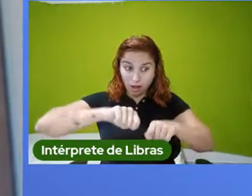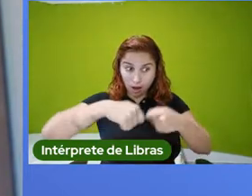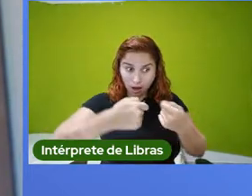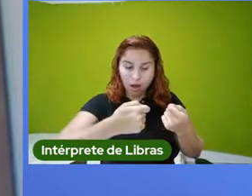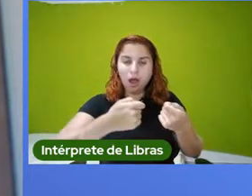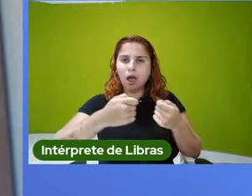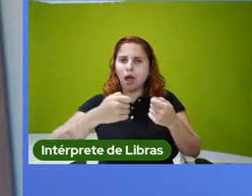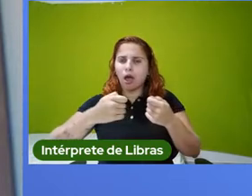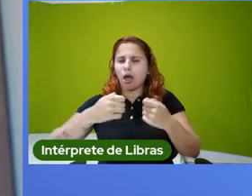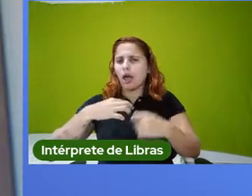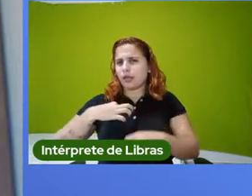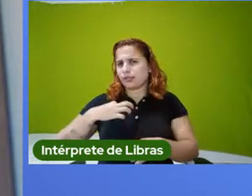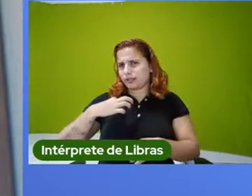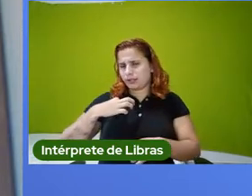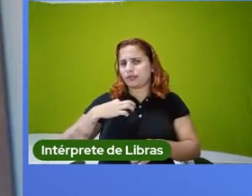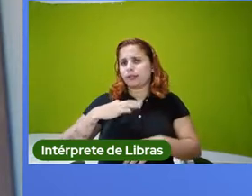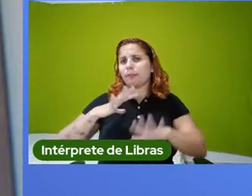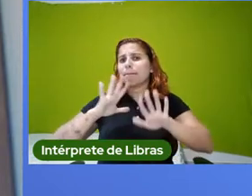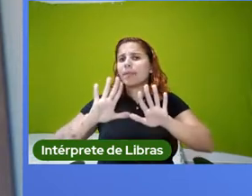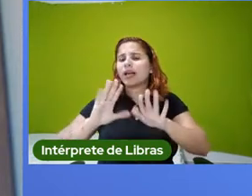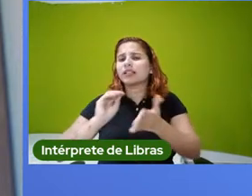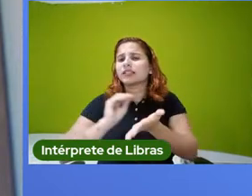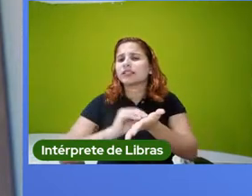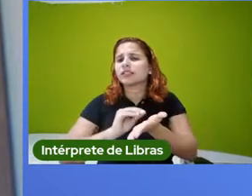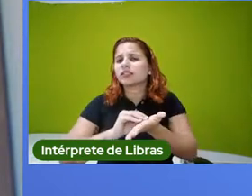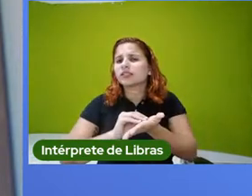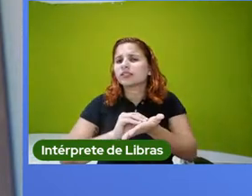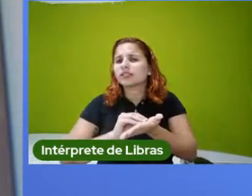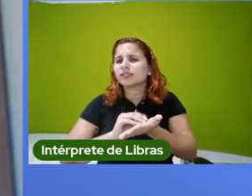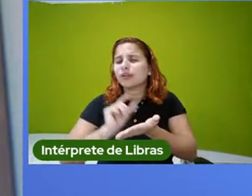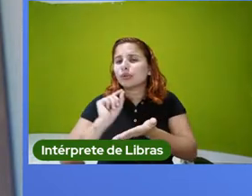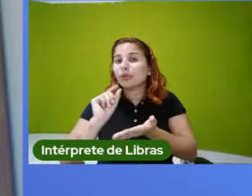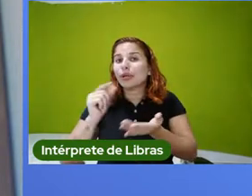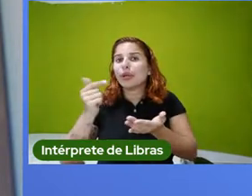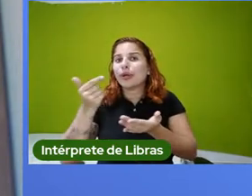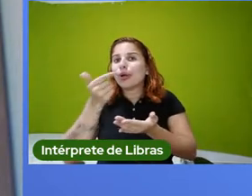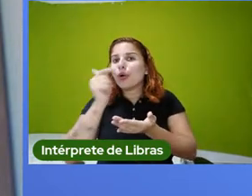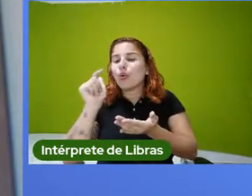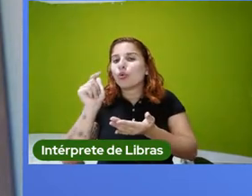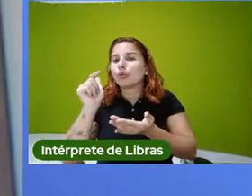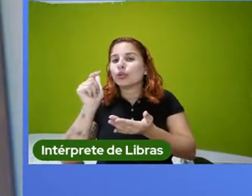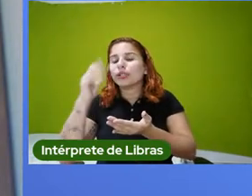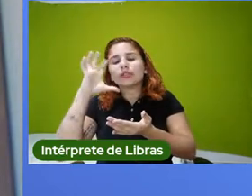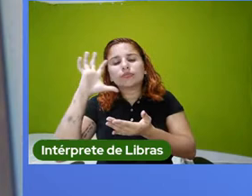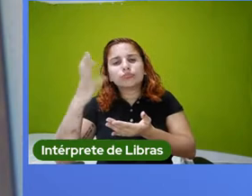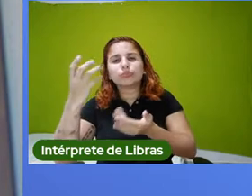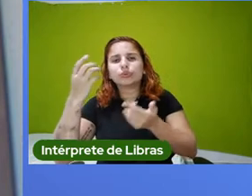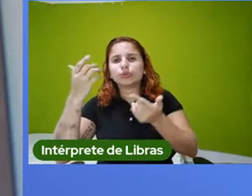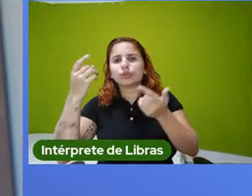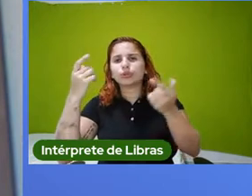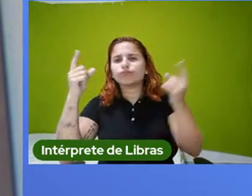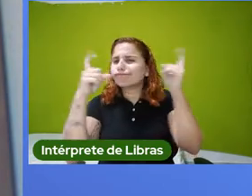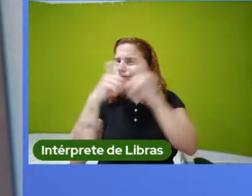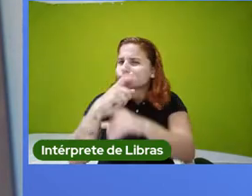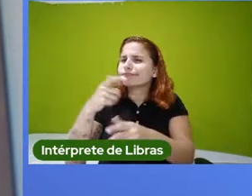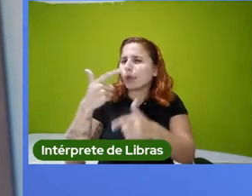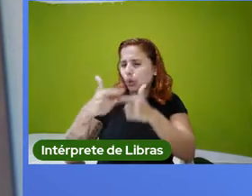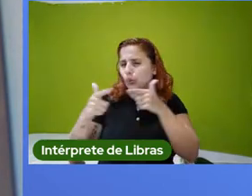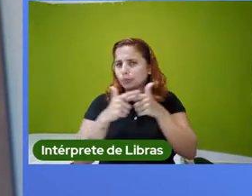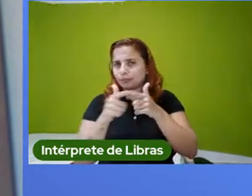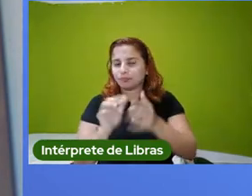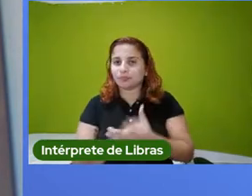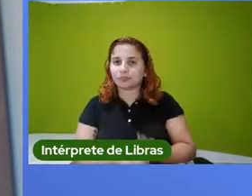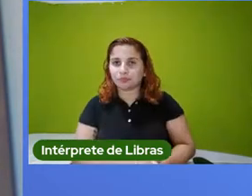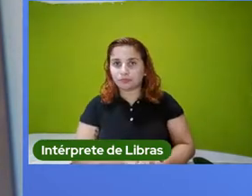mercado de trabalho tem aí um conjunto de desafios inerentes, né, a esse processo. Então,